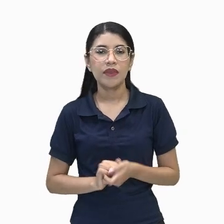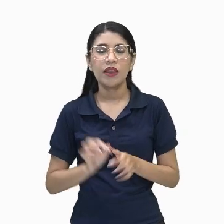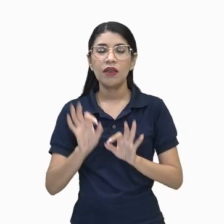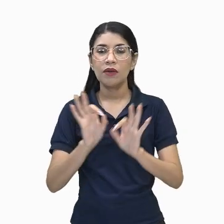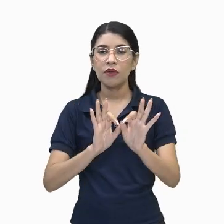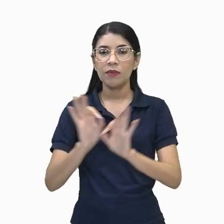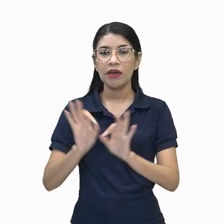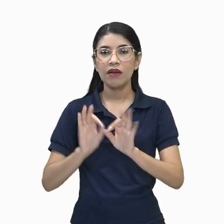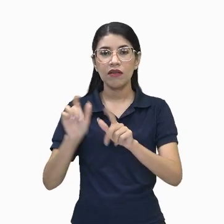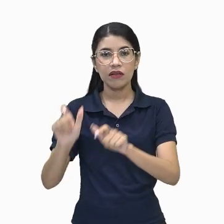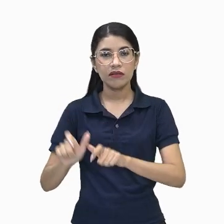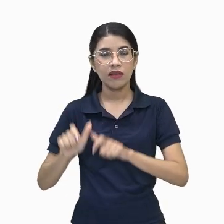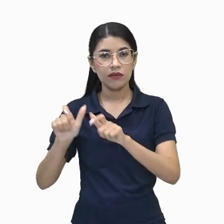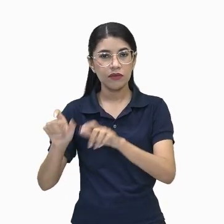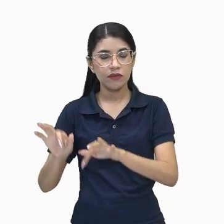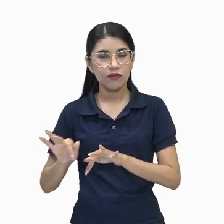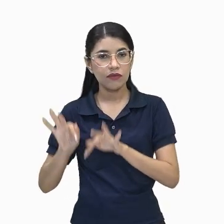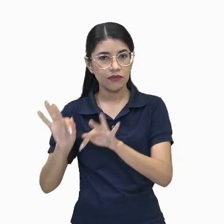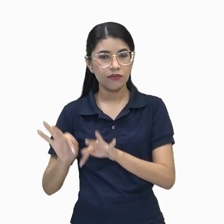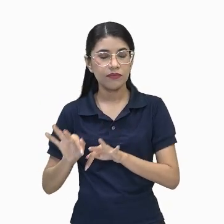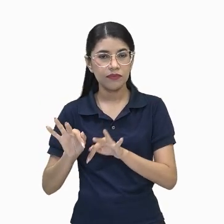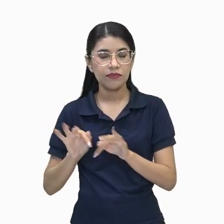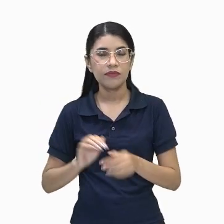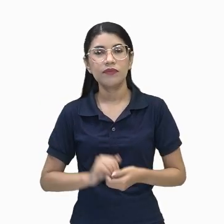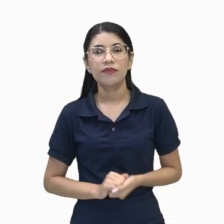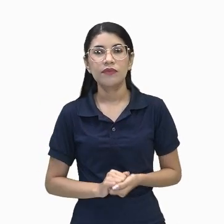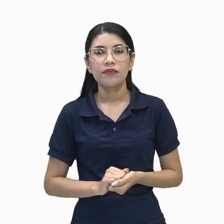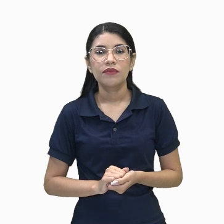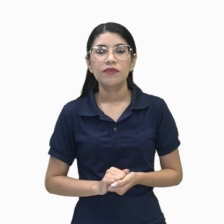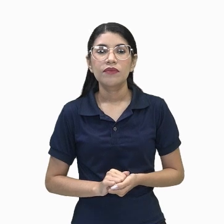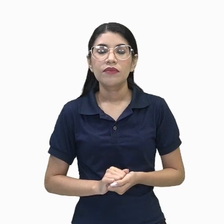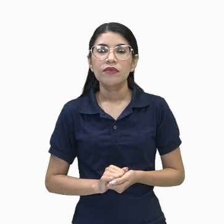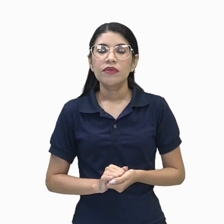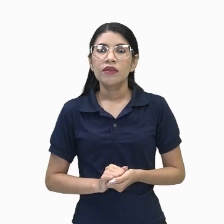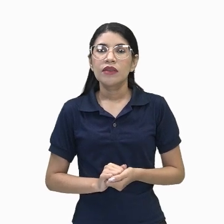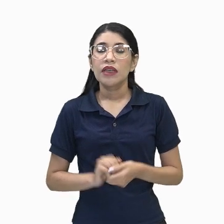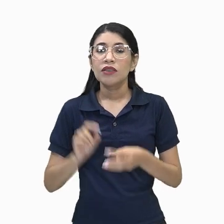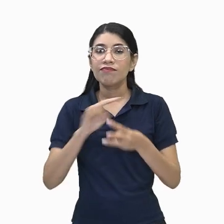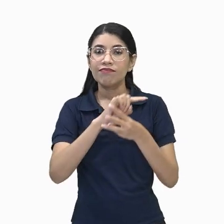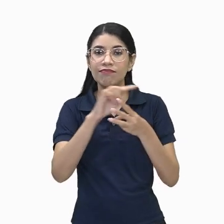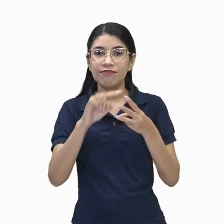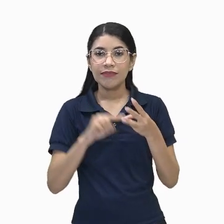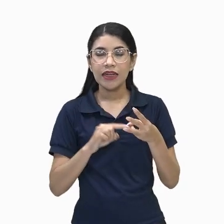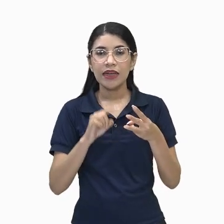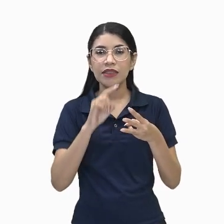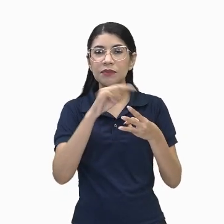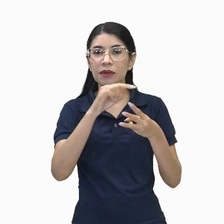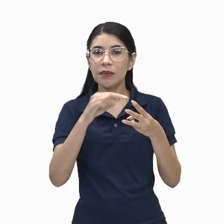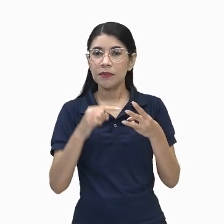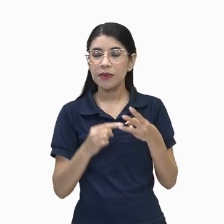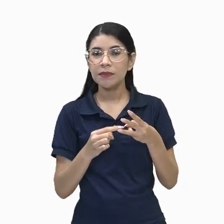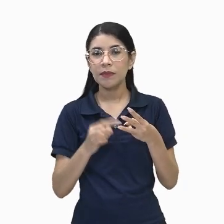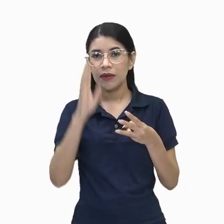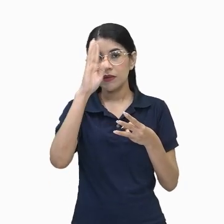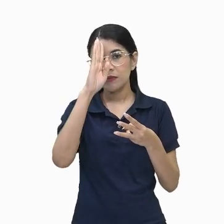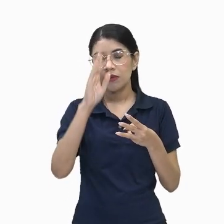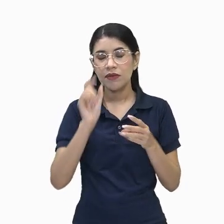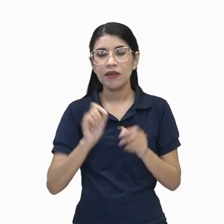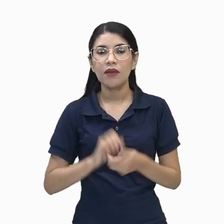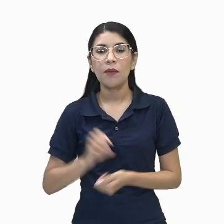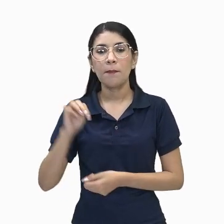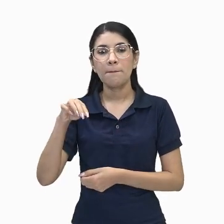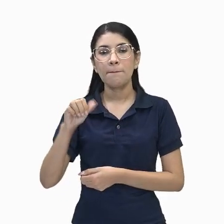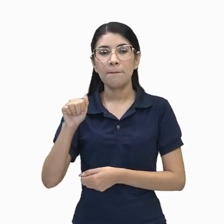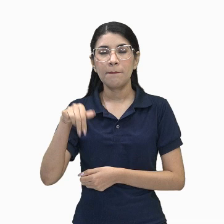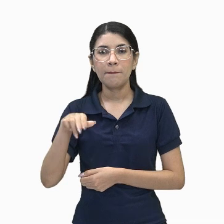Organização do feudo. Como era organizado um feudo? O feudo possuía 3 partes básicas, os chamados